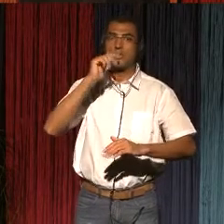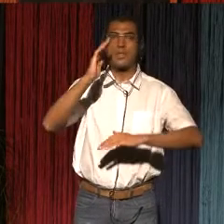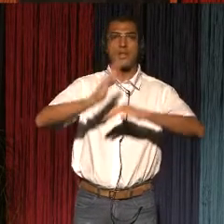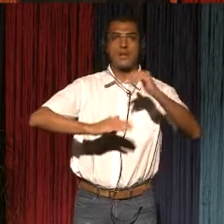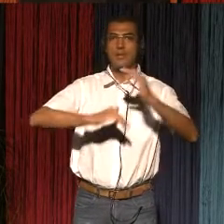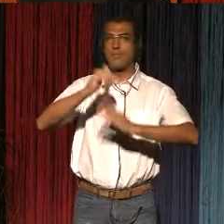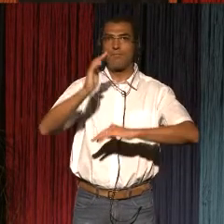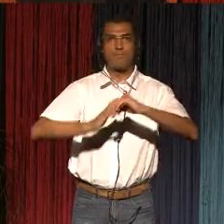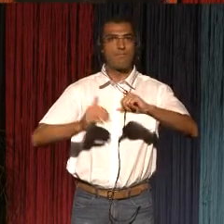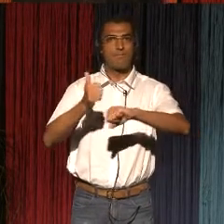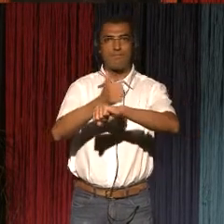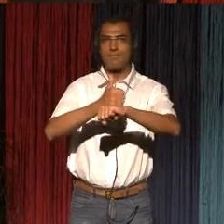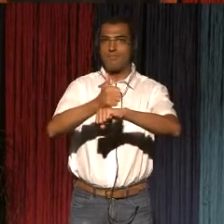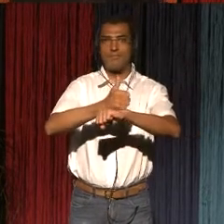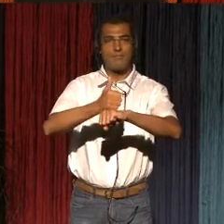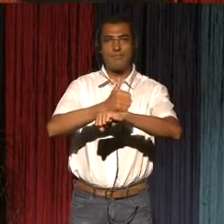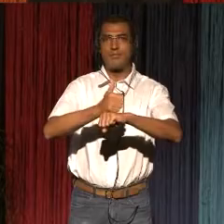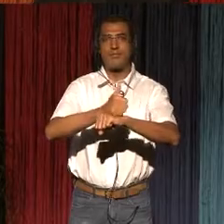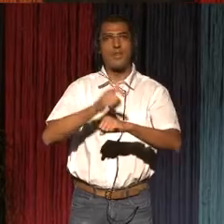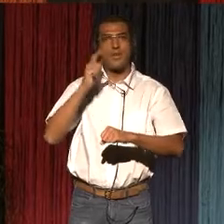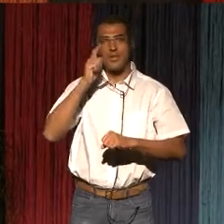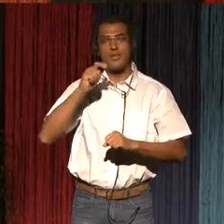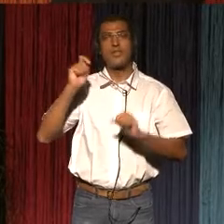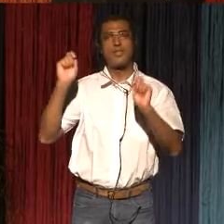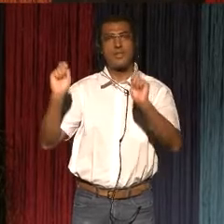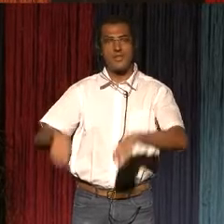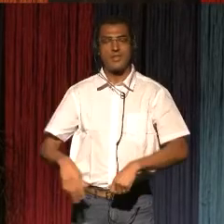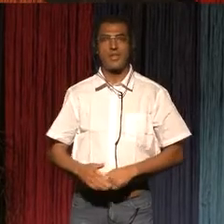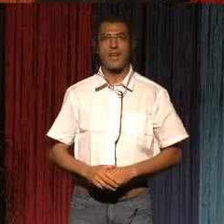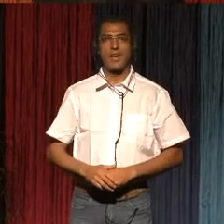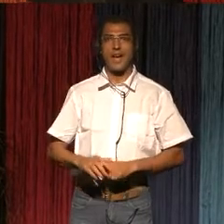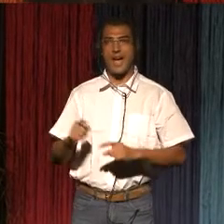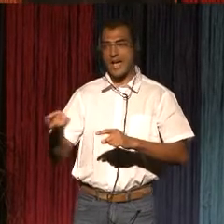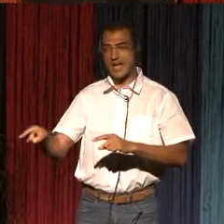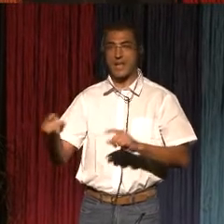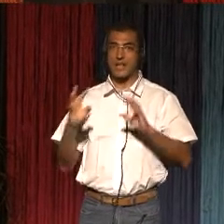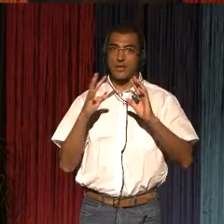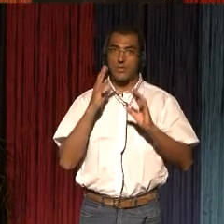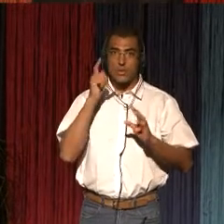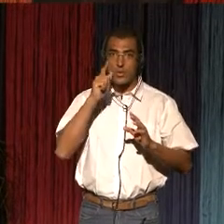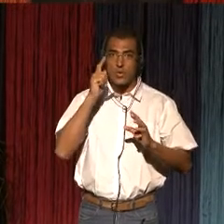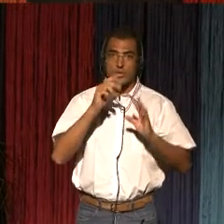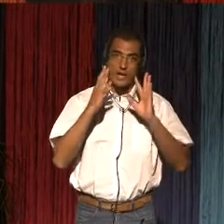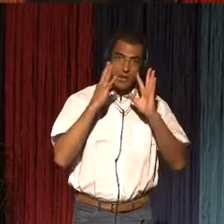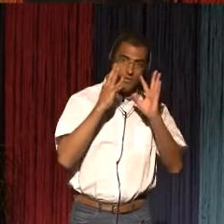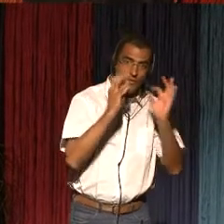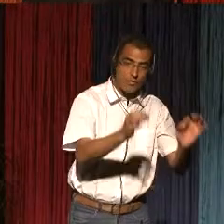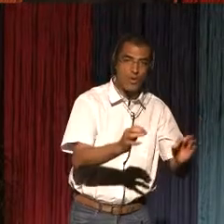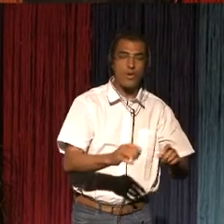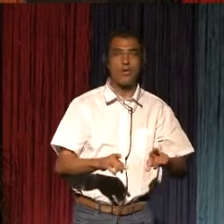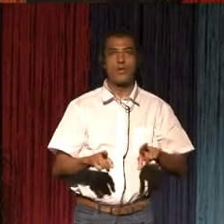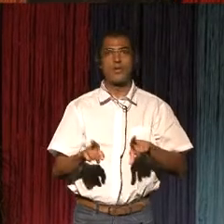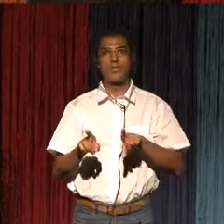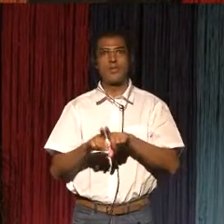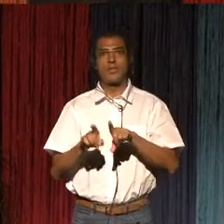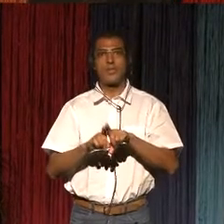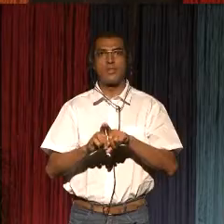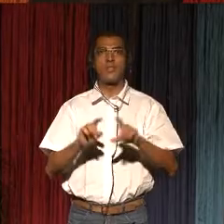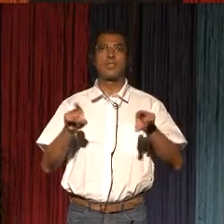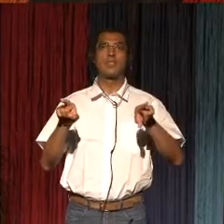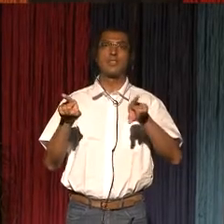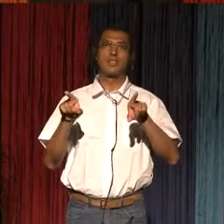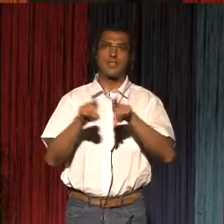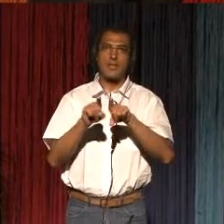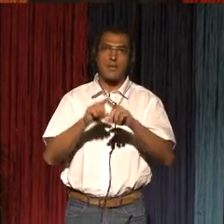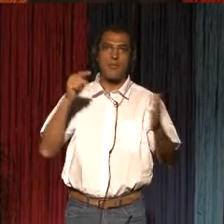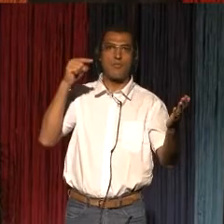e também treinam as funções executivas de foco e concentração. As crianças adoram, elas querem fazer aquilo